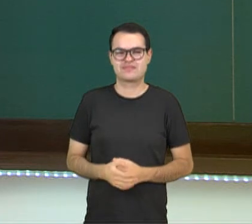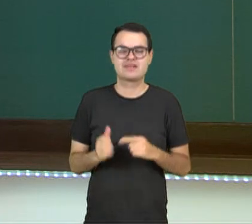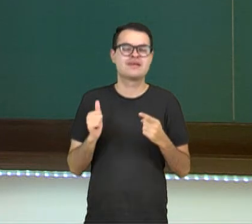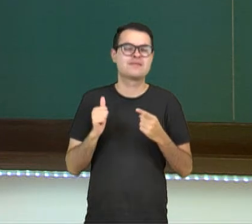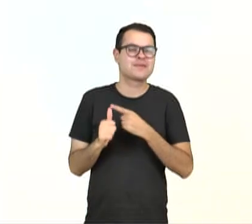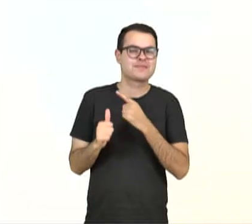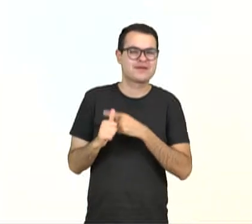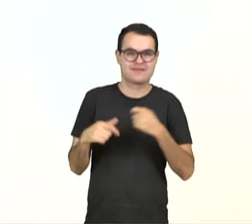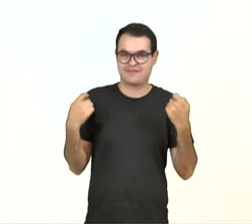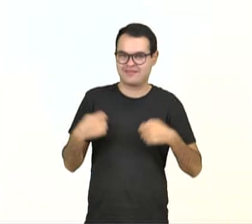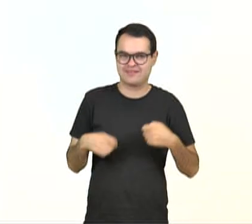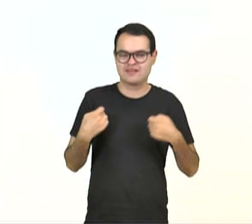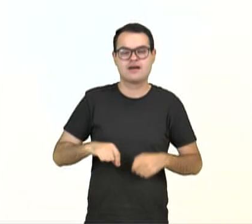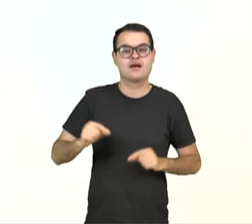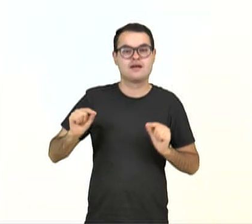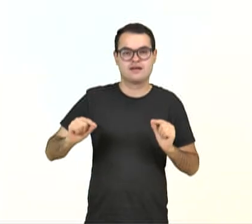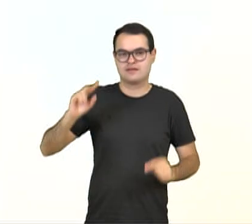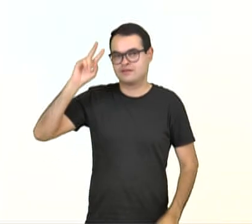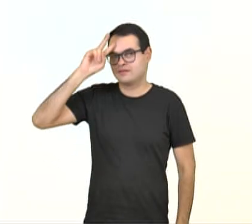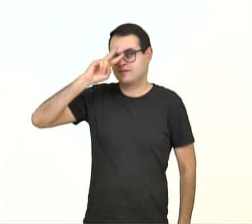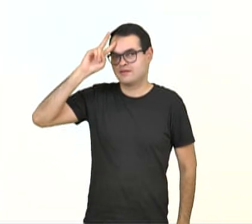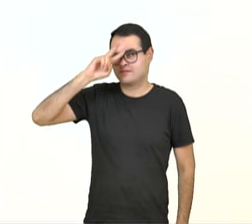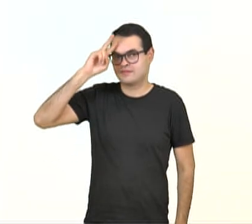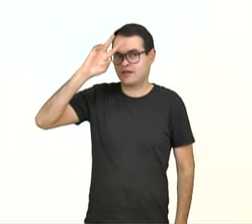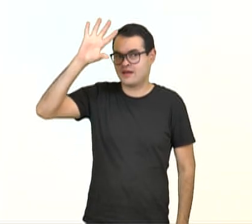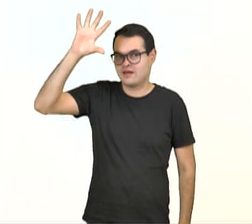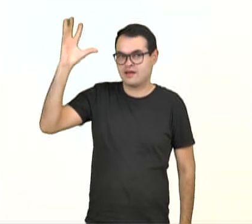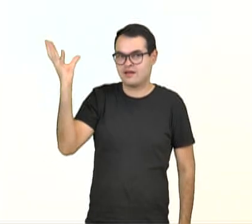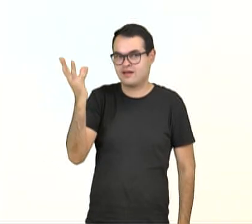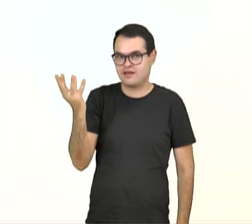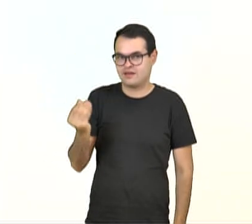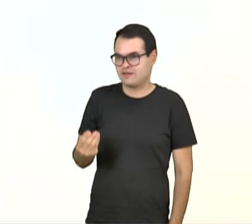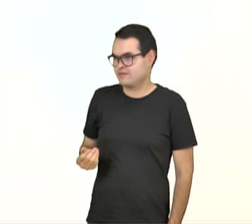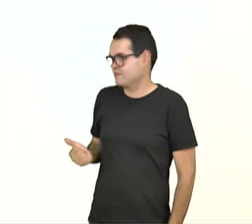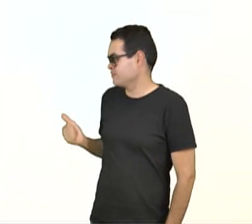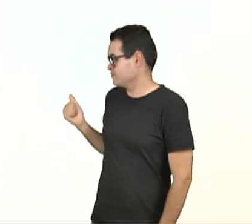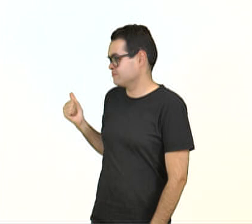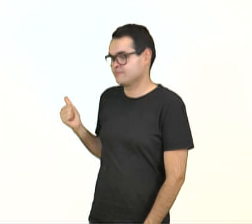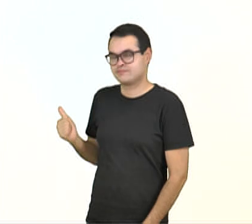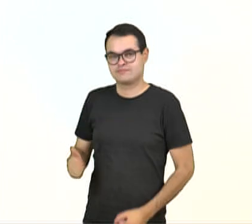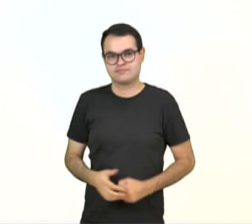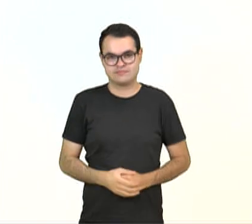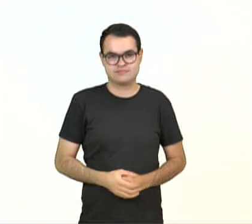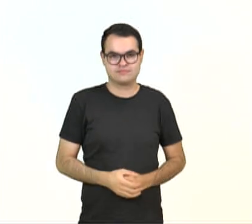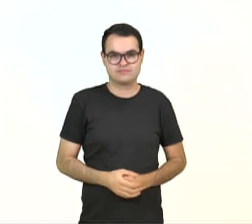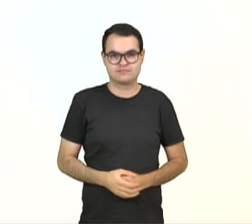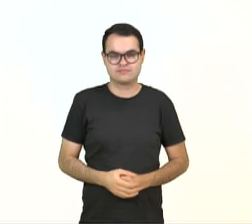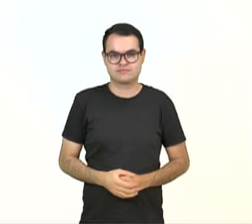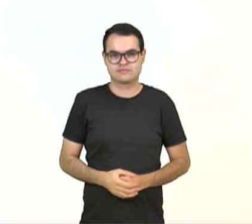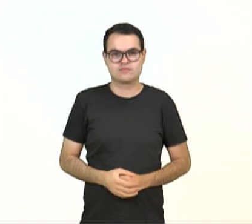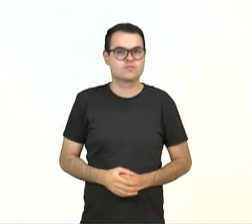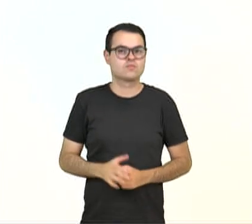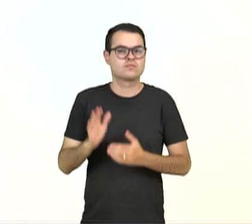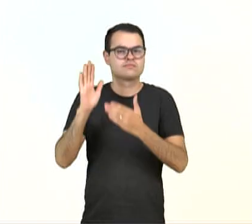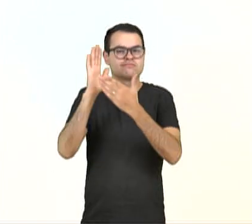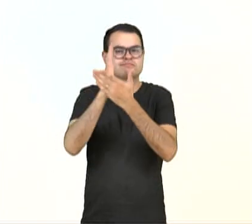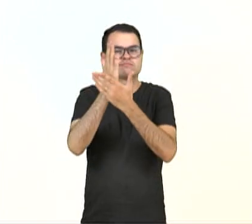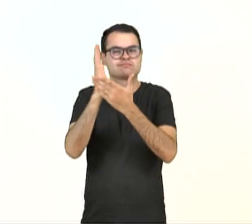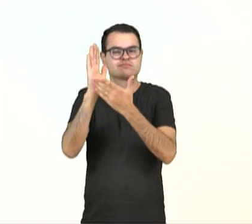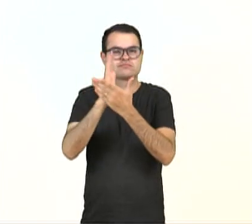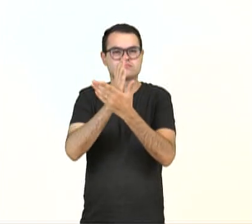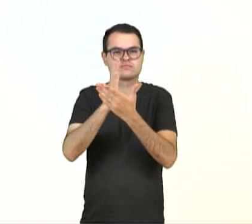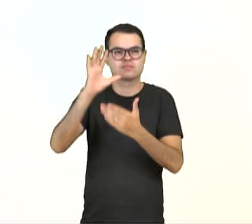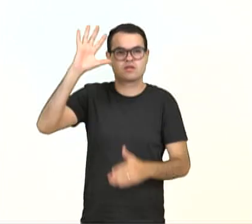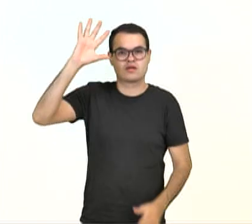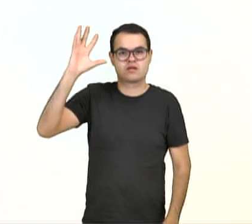Primeiro, a gente tem que lembrar que a África, continente africano, ele está dividido em